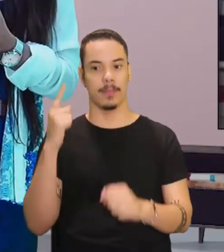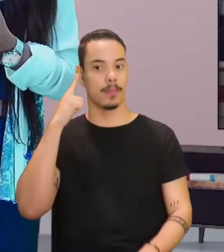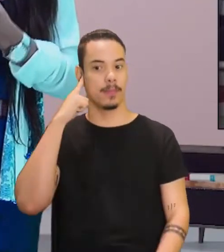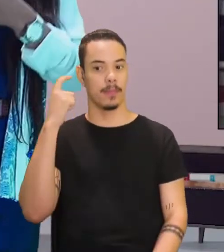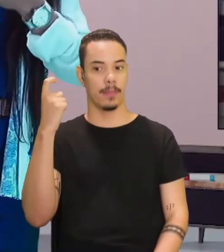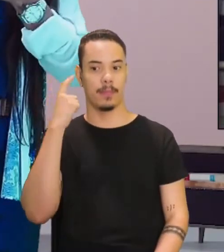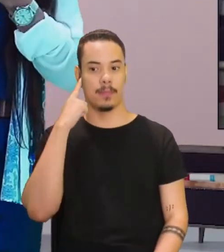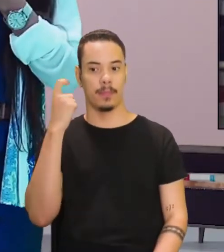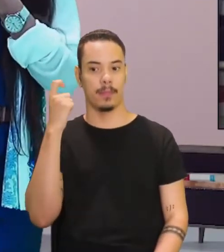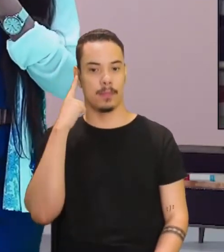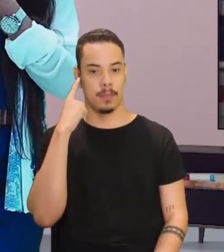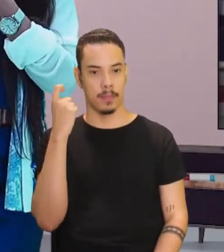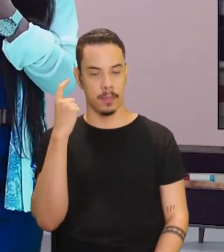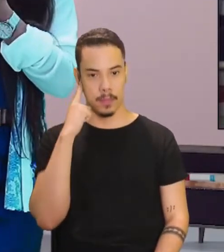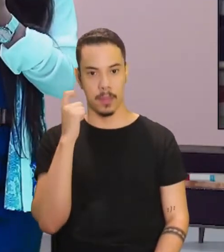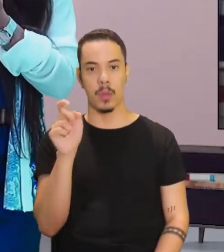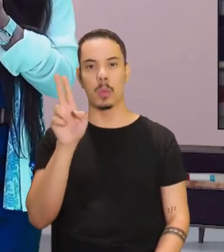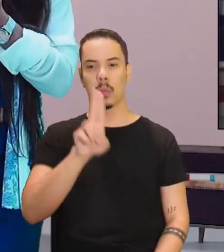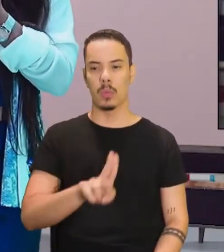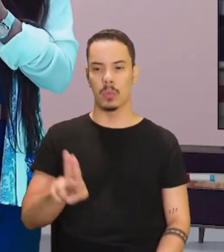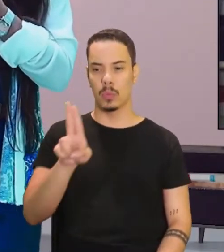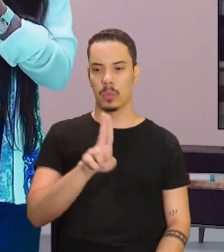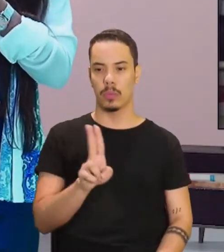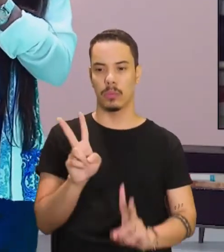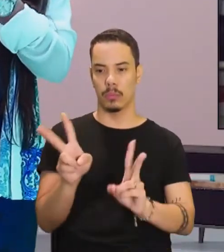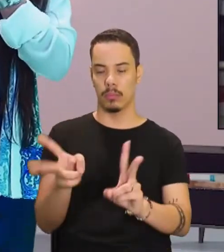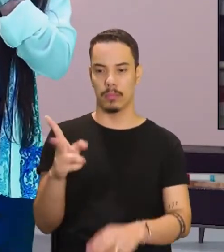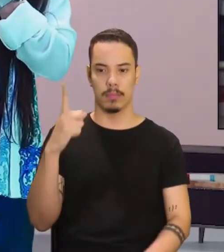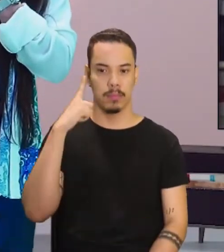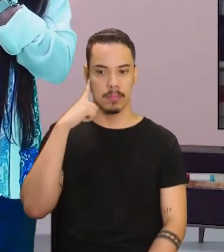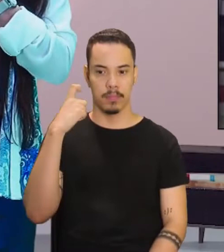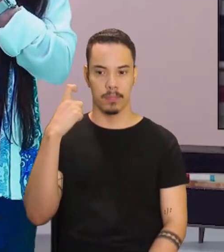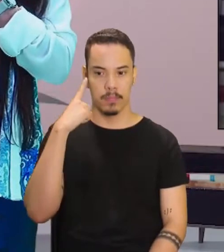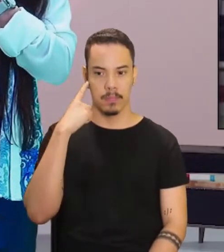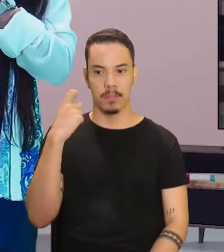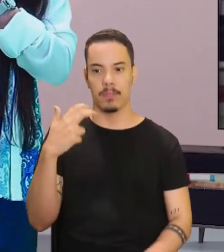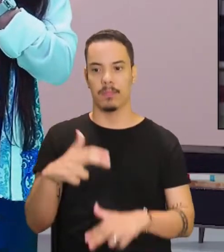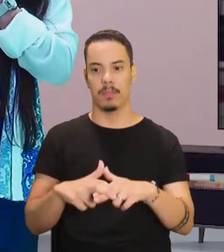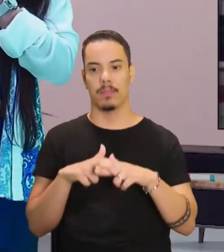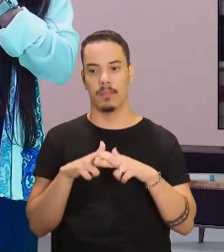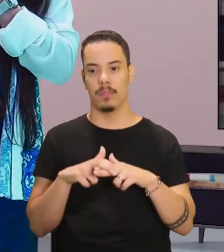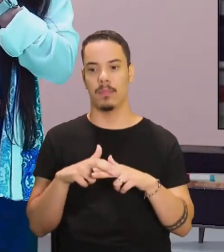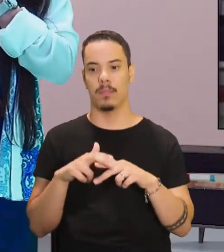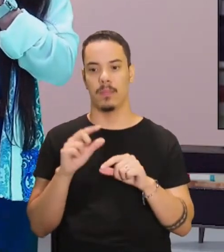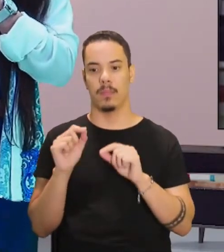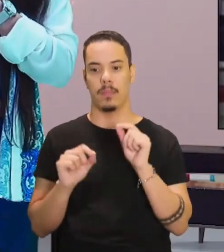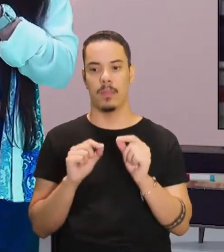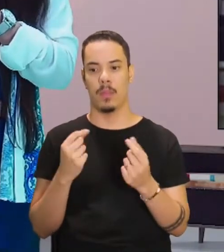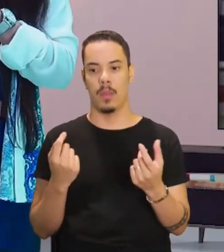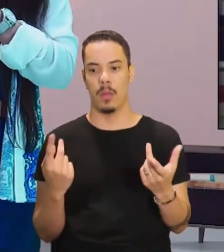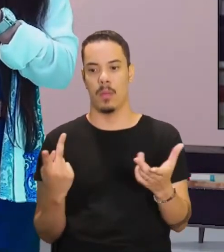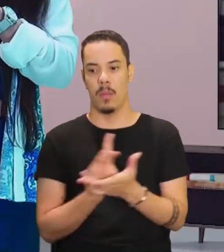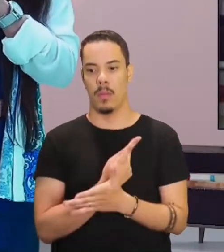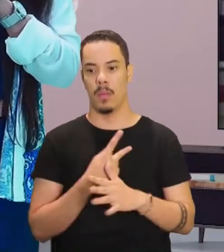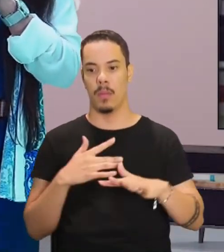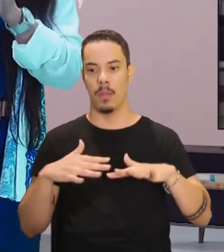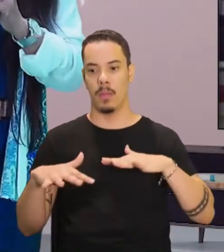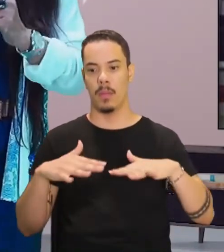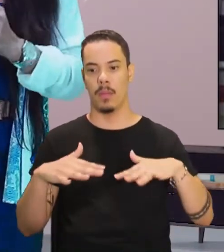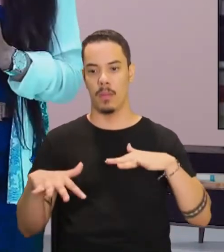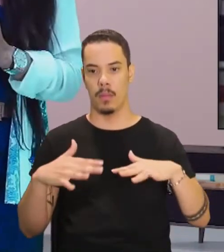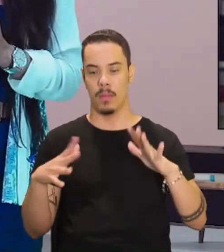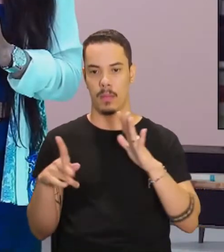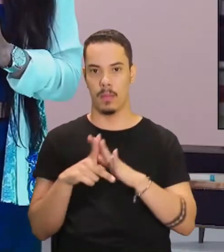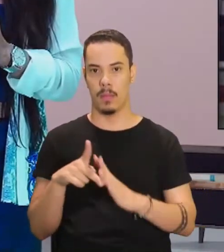som. Trazendo o som e aí olha como fica o movimento, né, da